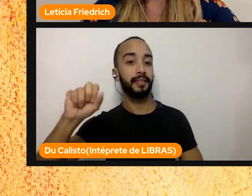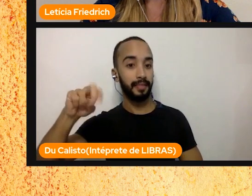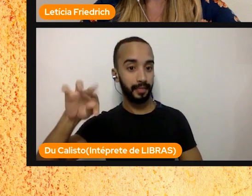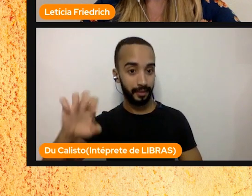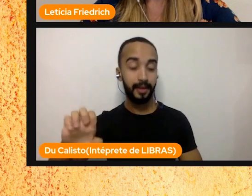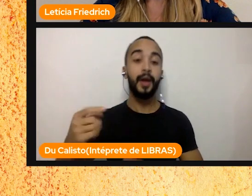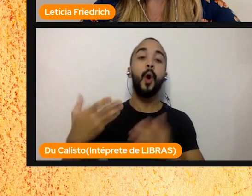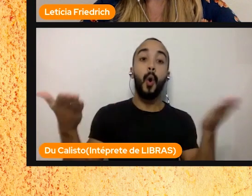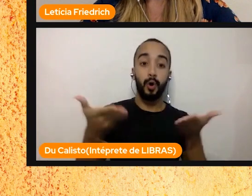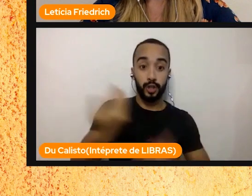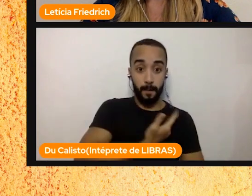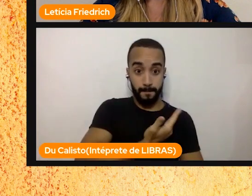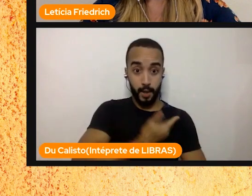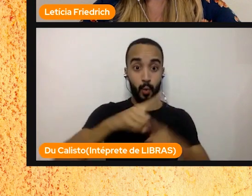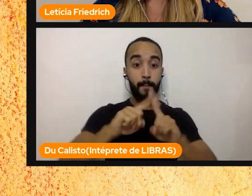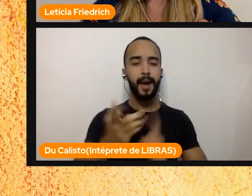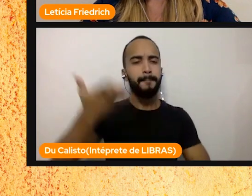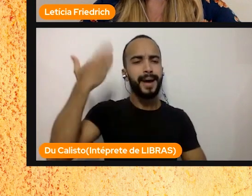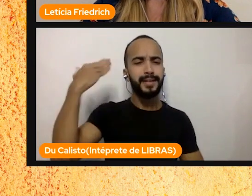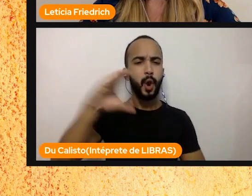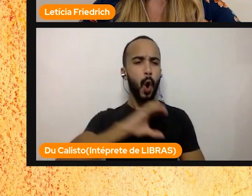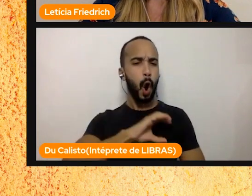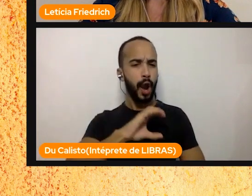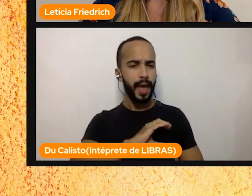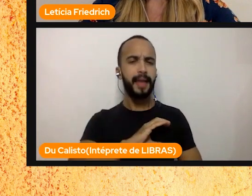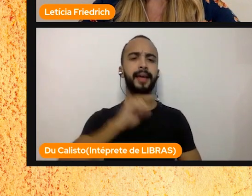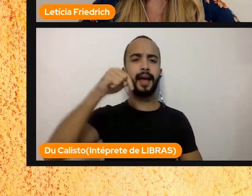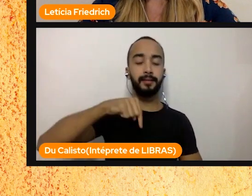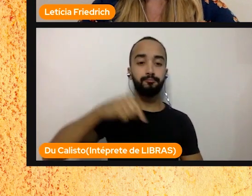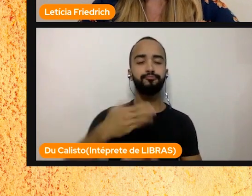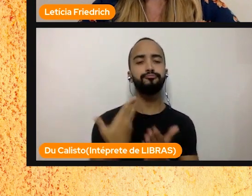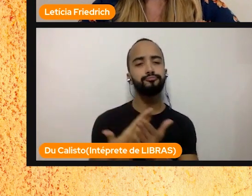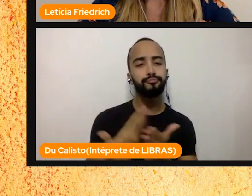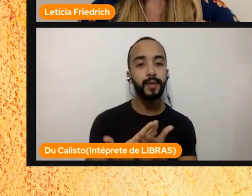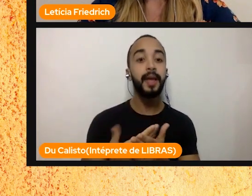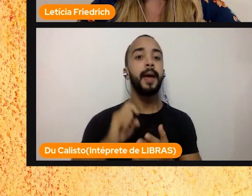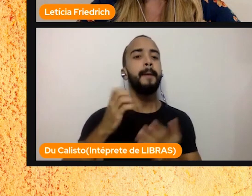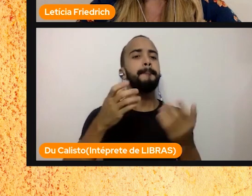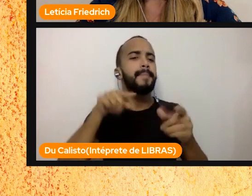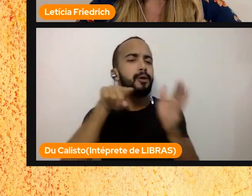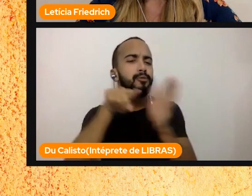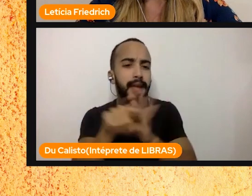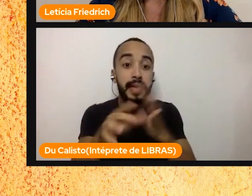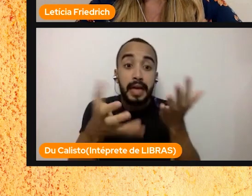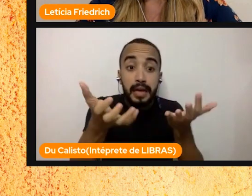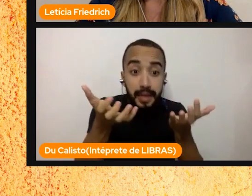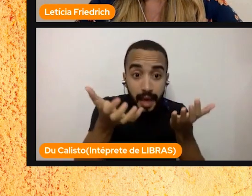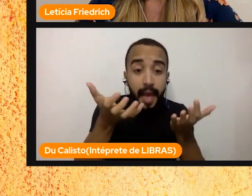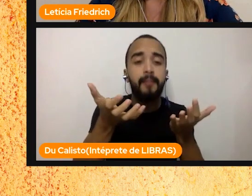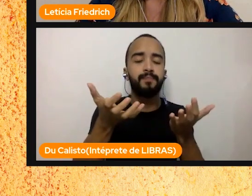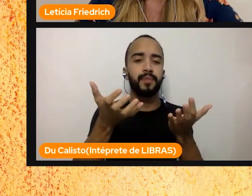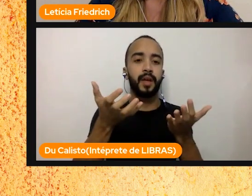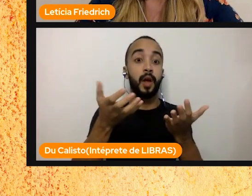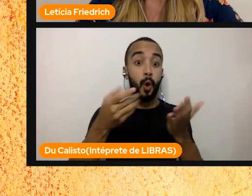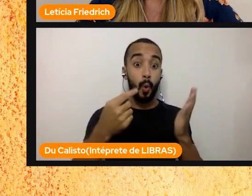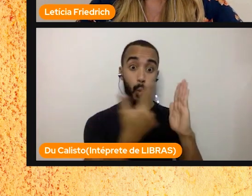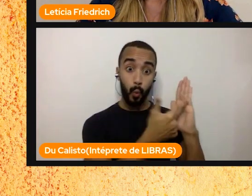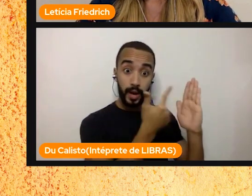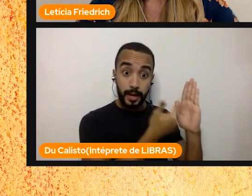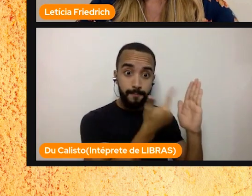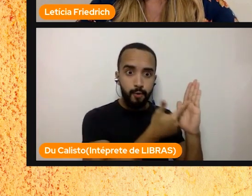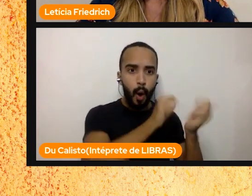época a gente era colega de redação, e eu fiz, pô, tu não quer traduzir, quer levar esse livro para animação? E ele gostou da